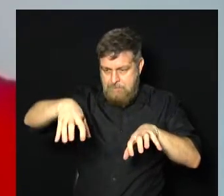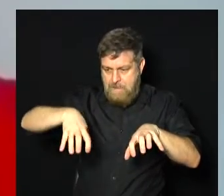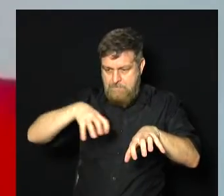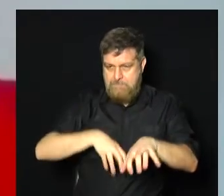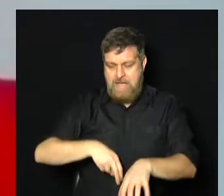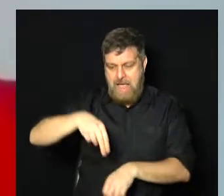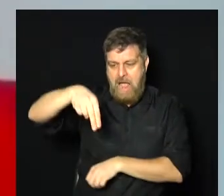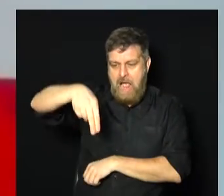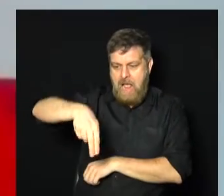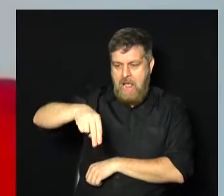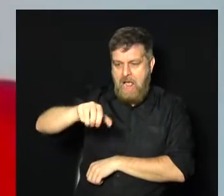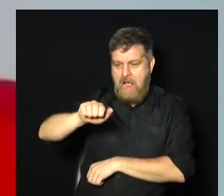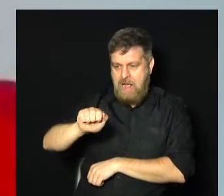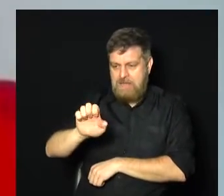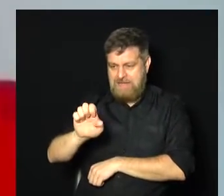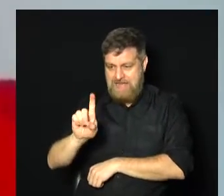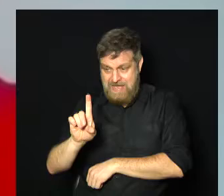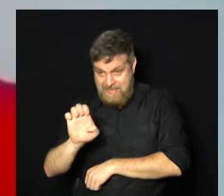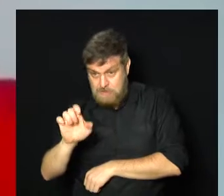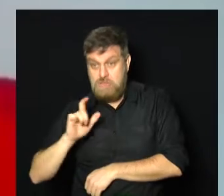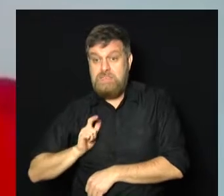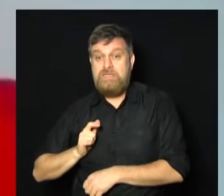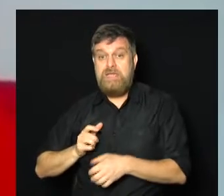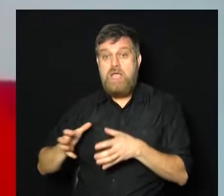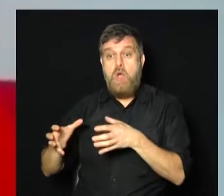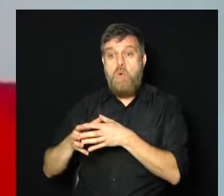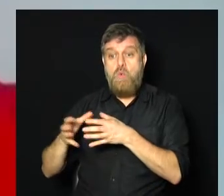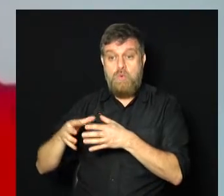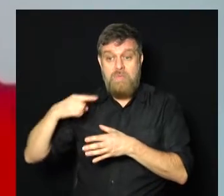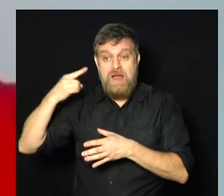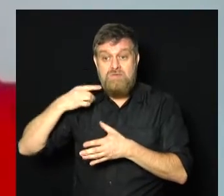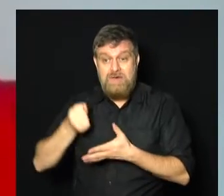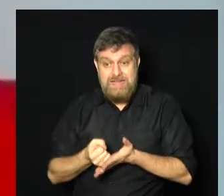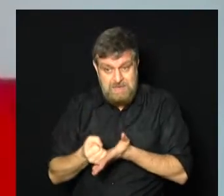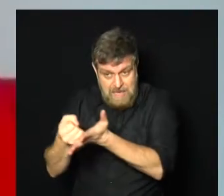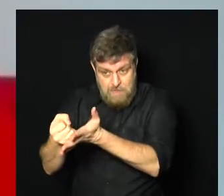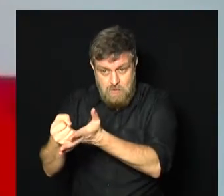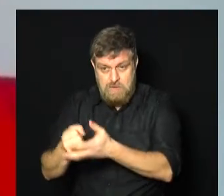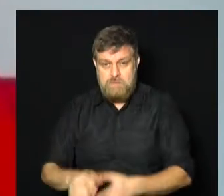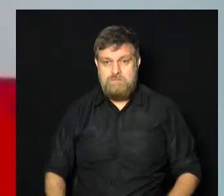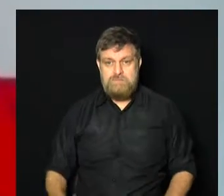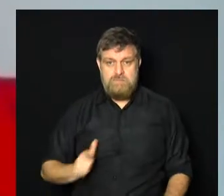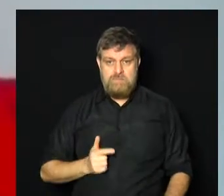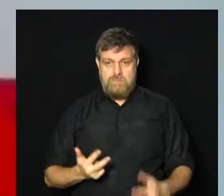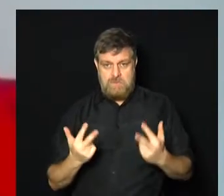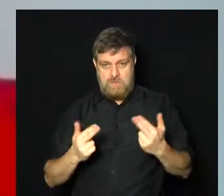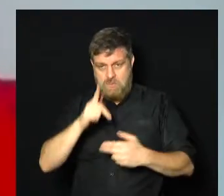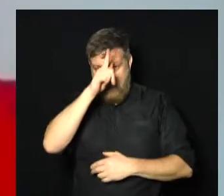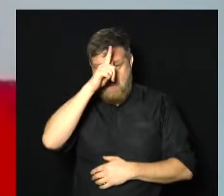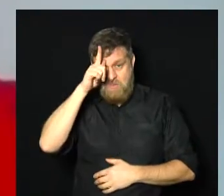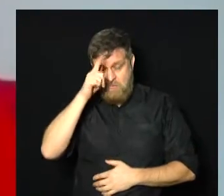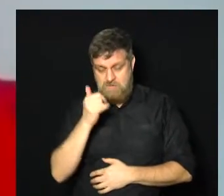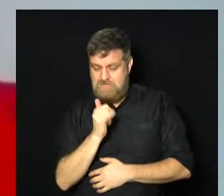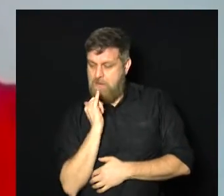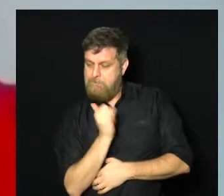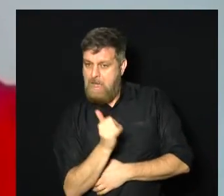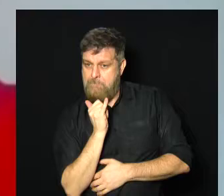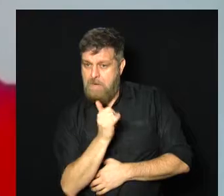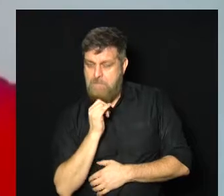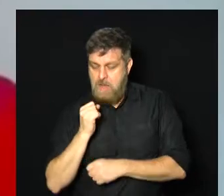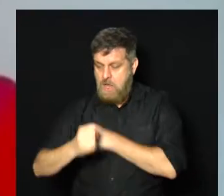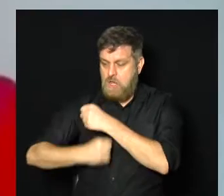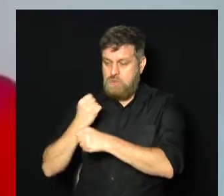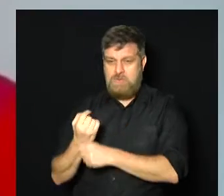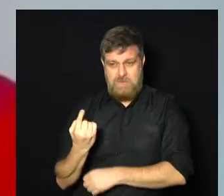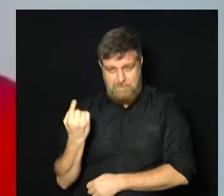organizamos autonomamente como assessoria jurídica. Aí, um pouco do que o vereador Gustavo Peta já relatou, no final do ano passado,